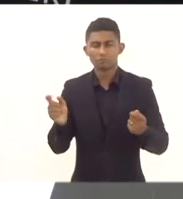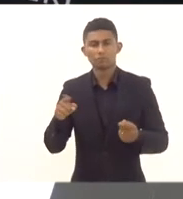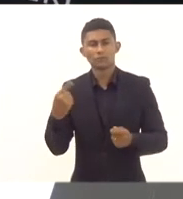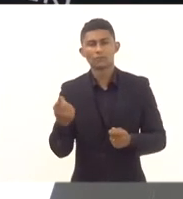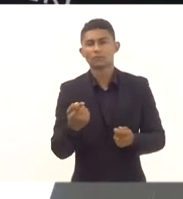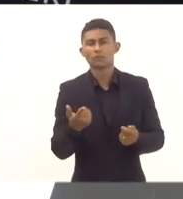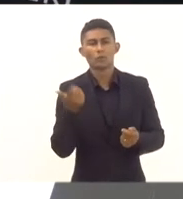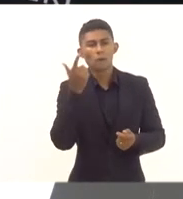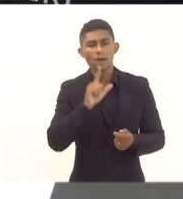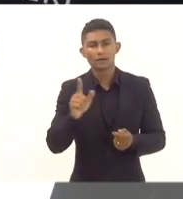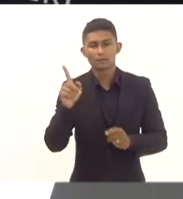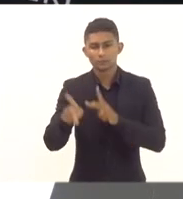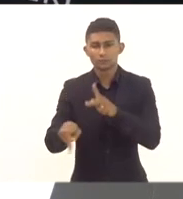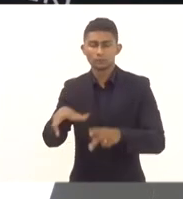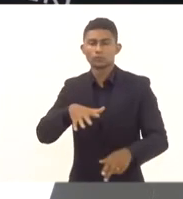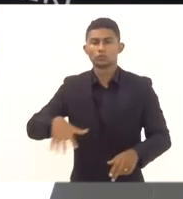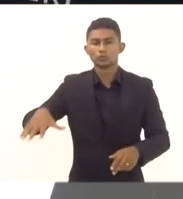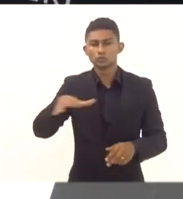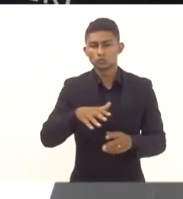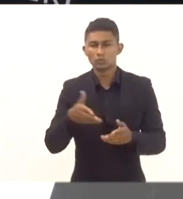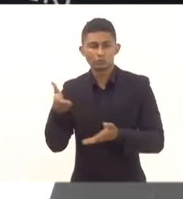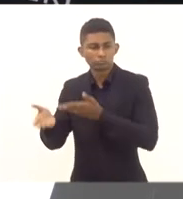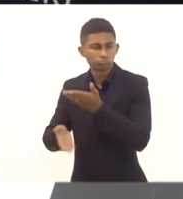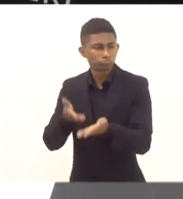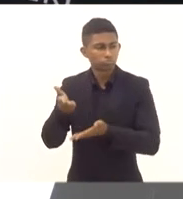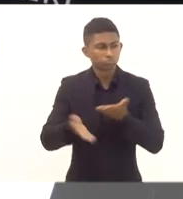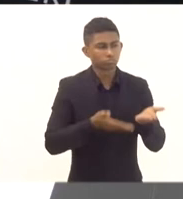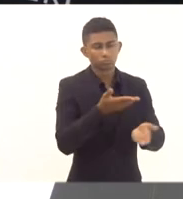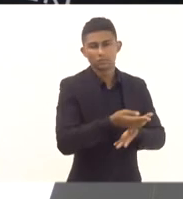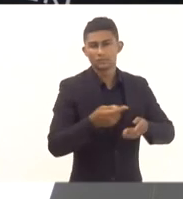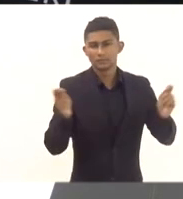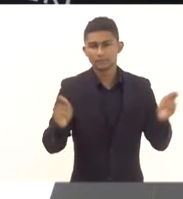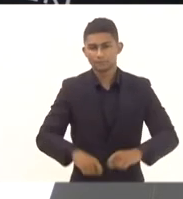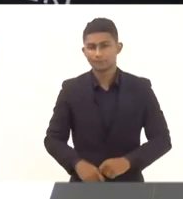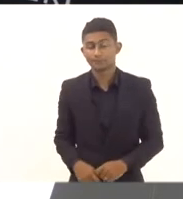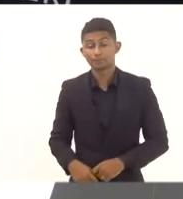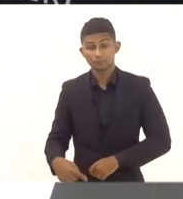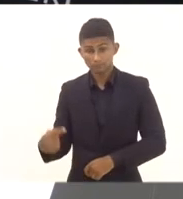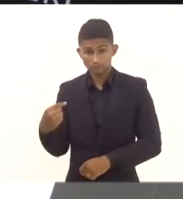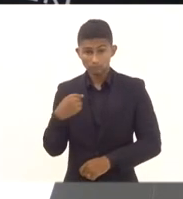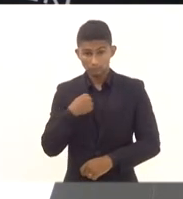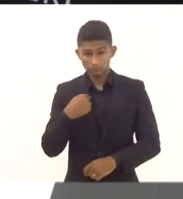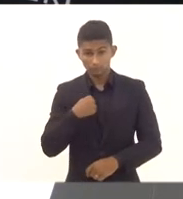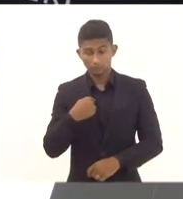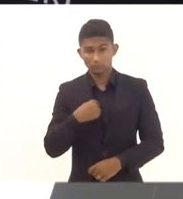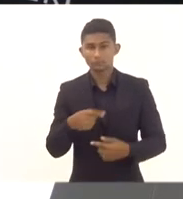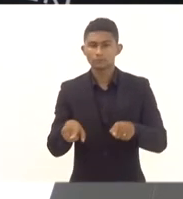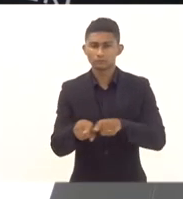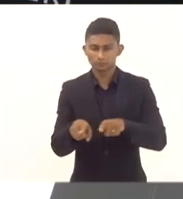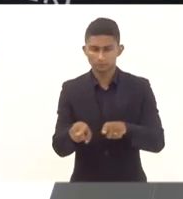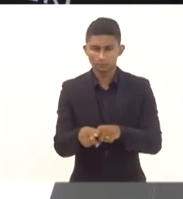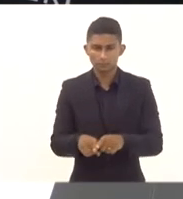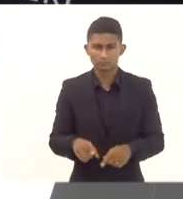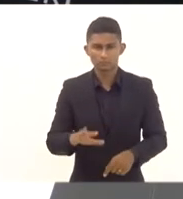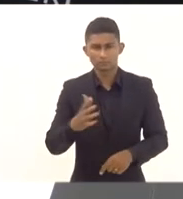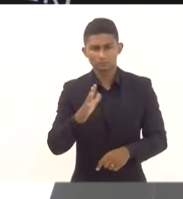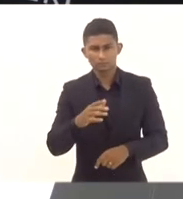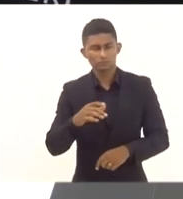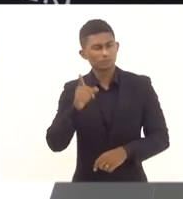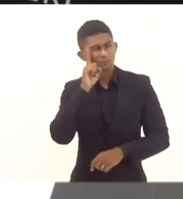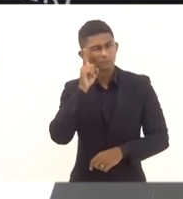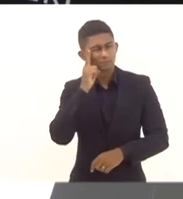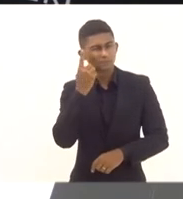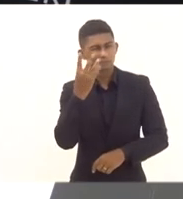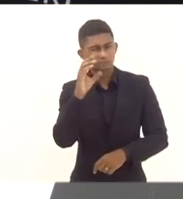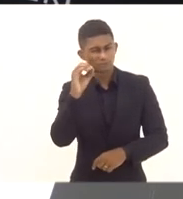pudesse atender a população Fluminense eu mesmo fiz assim que entramos nos pneus 40